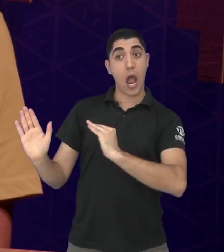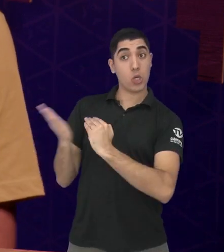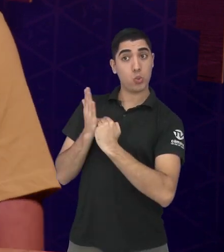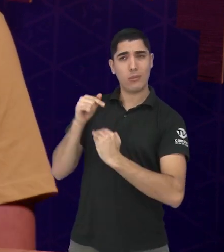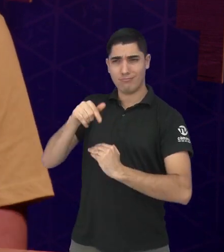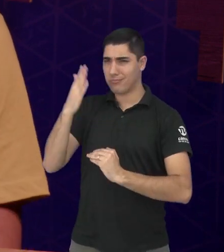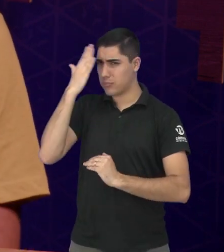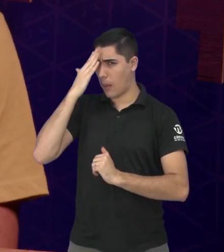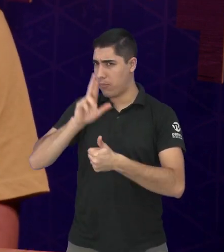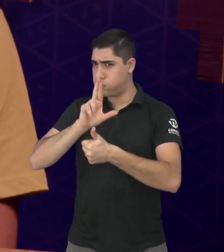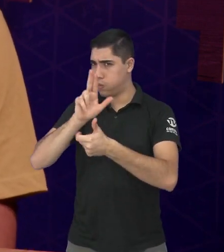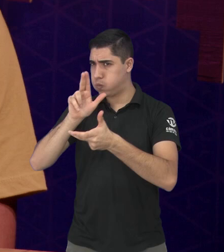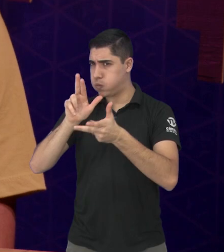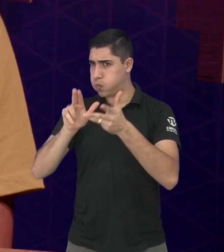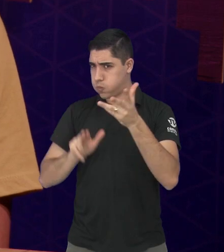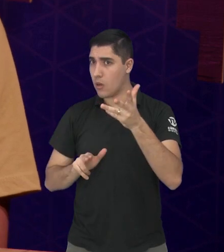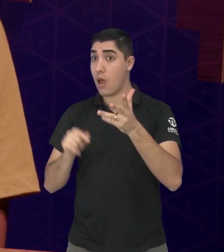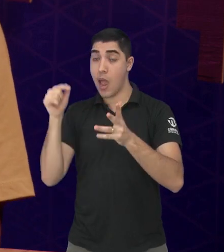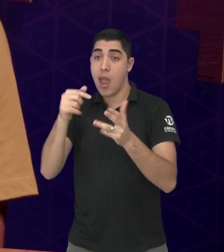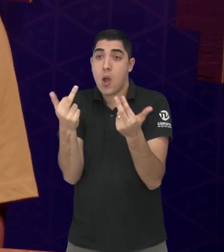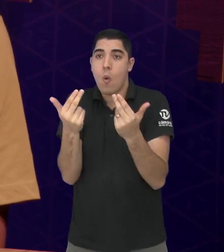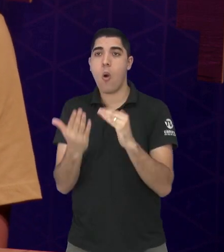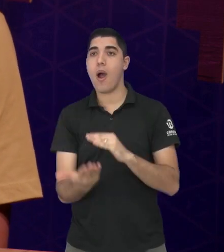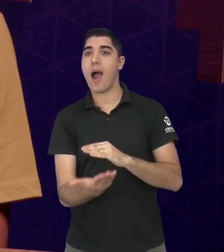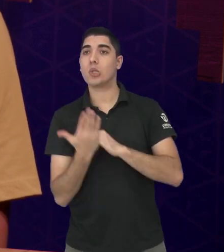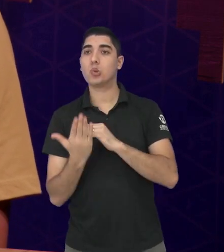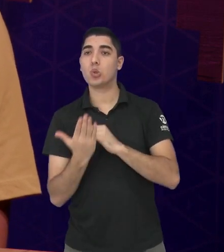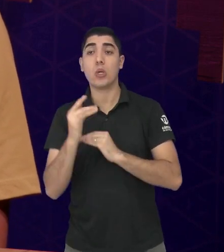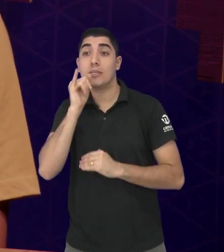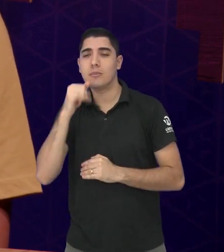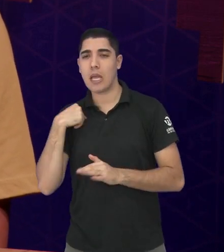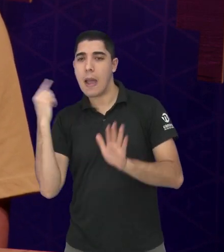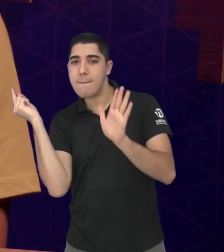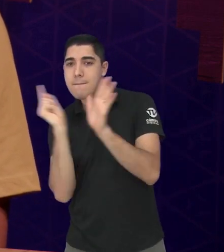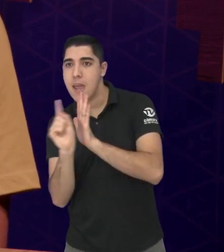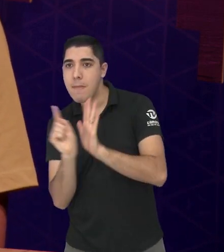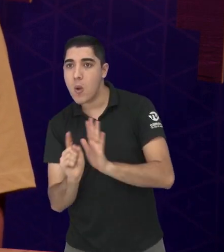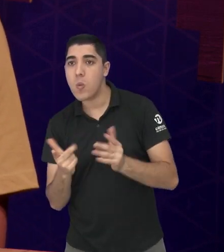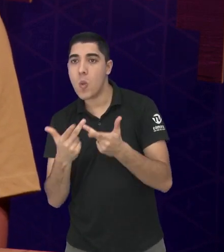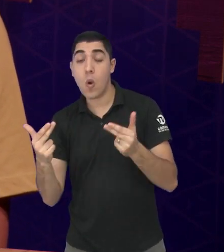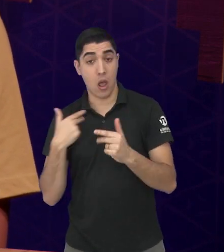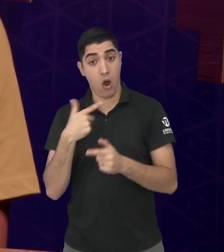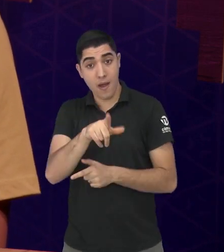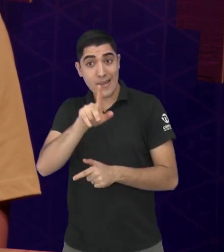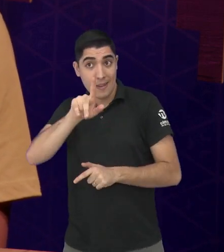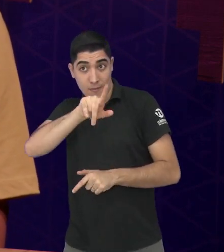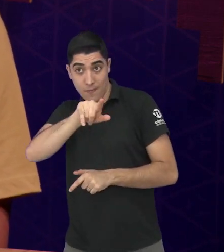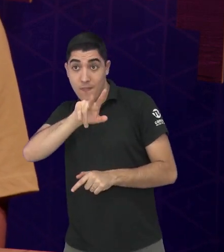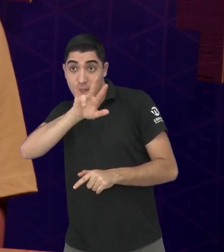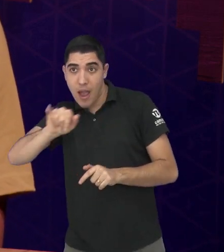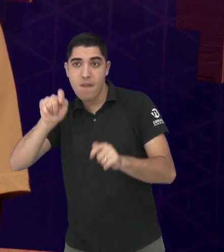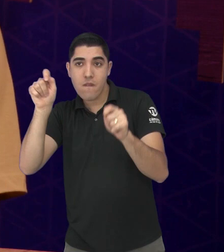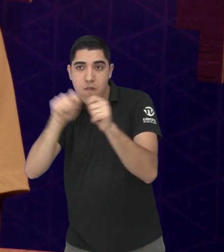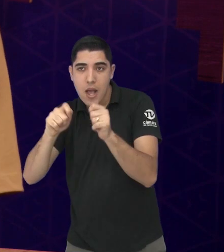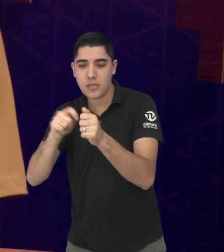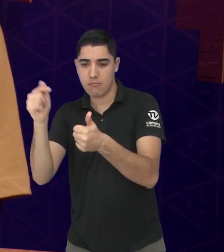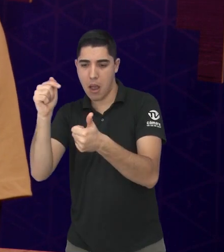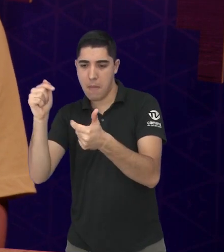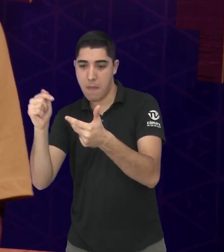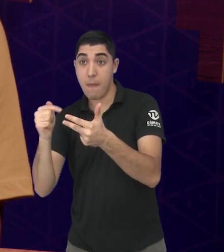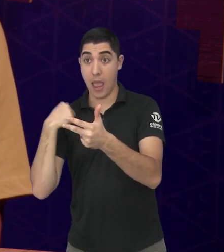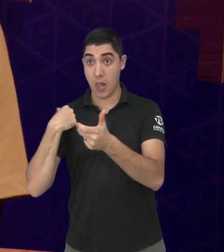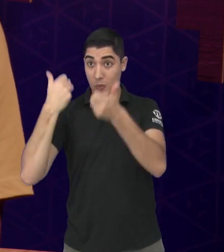muita coisa, né? Então ele é um assistente, você vai pergunta e pede para ele executar tarefas, faz perguntas e